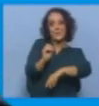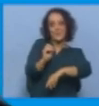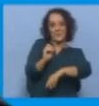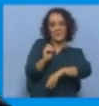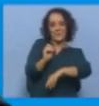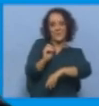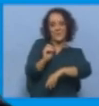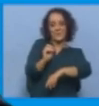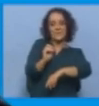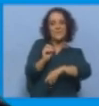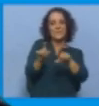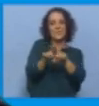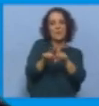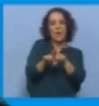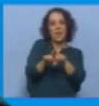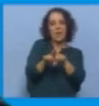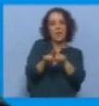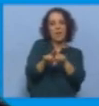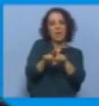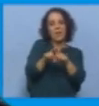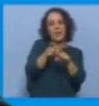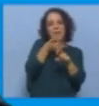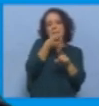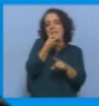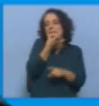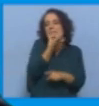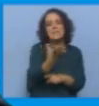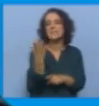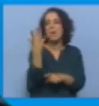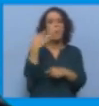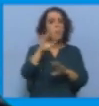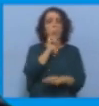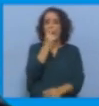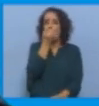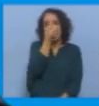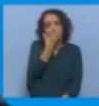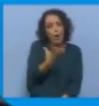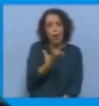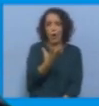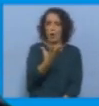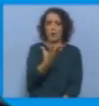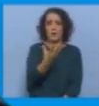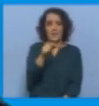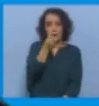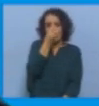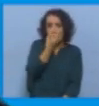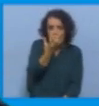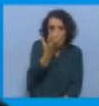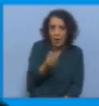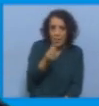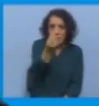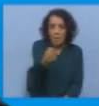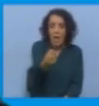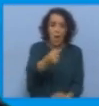para alguma muito excepcional exceção. Mas uma flor deve levar o nosso coração por inteiro.